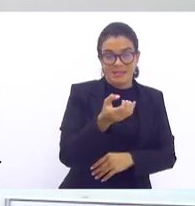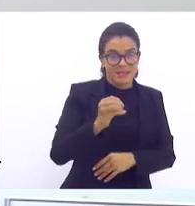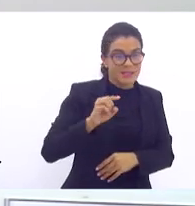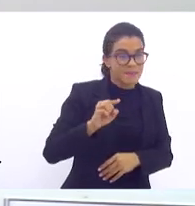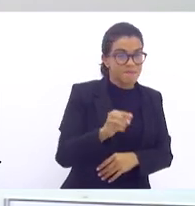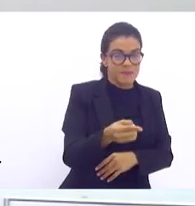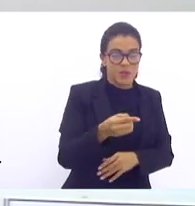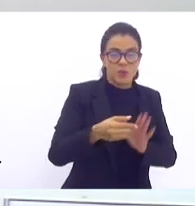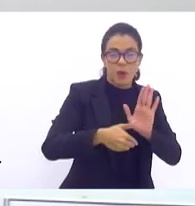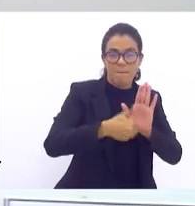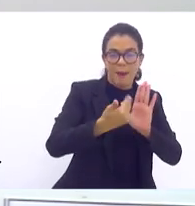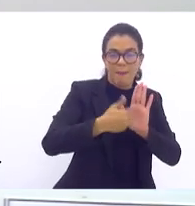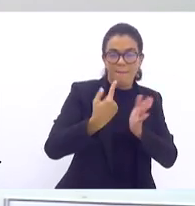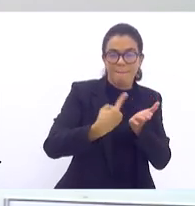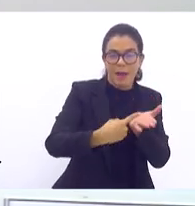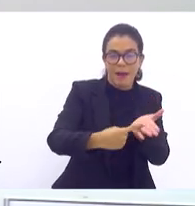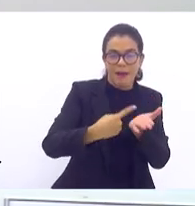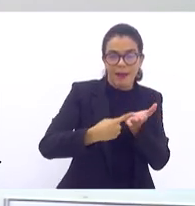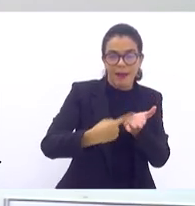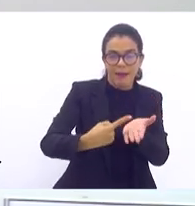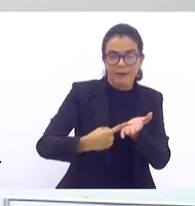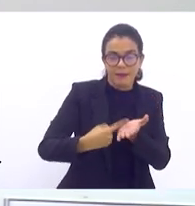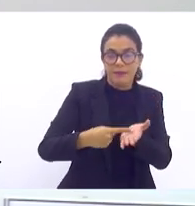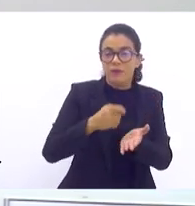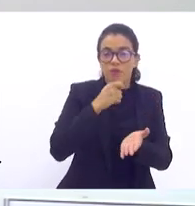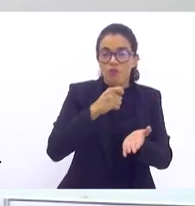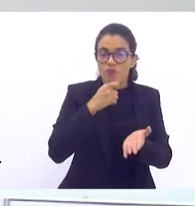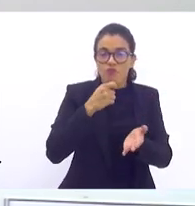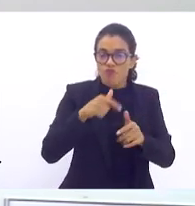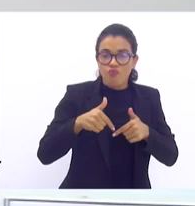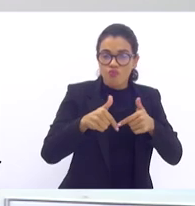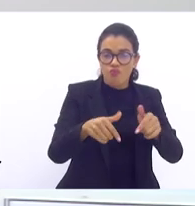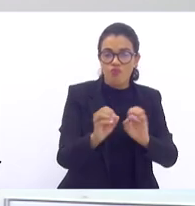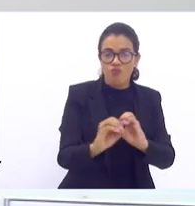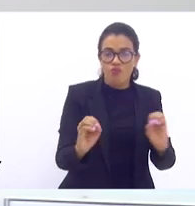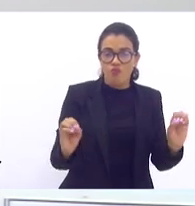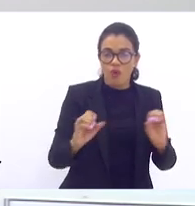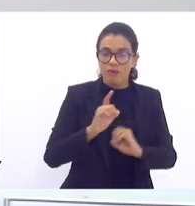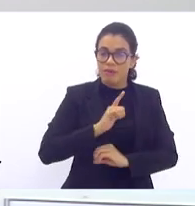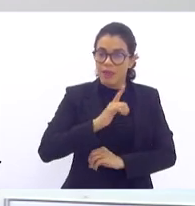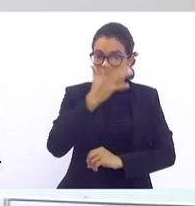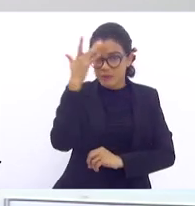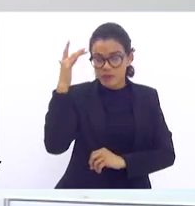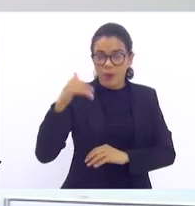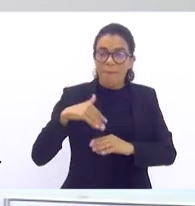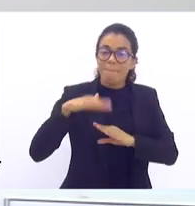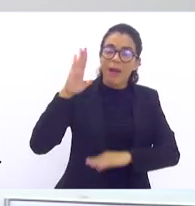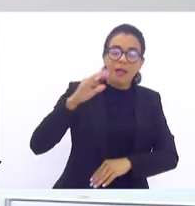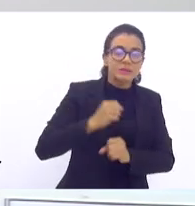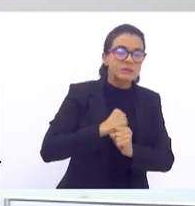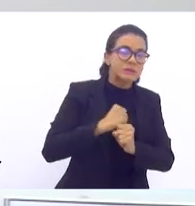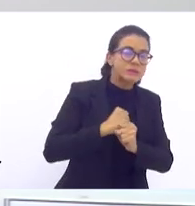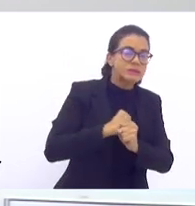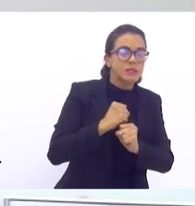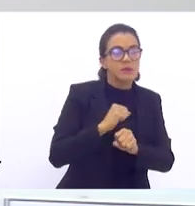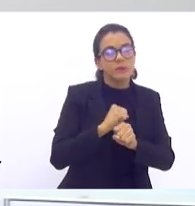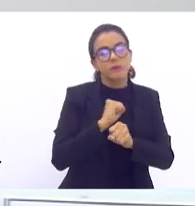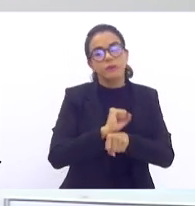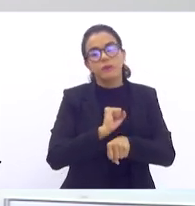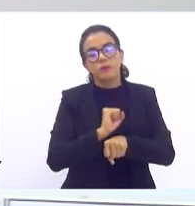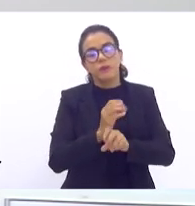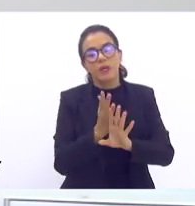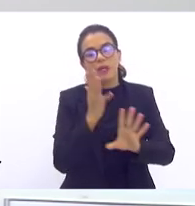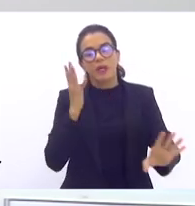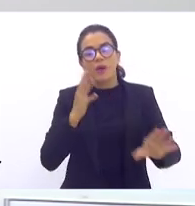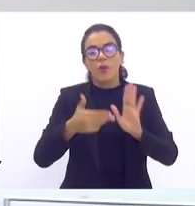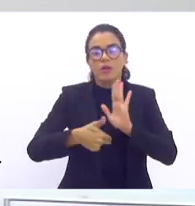cirurgias relativas que não foram realizadas tem gente já com mais de anos esperando uma